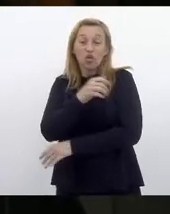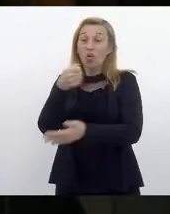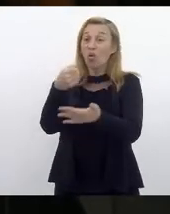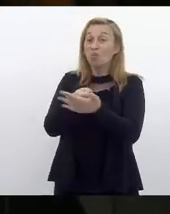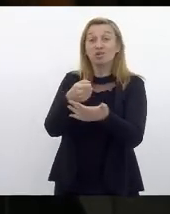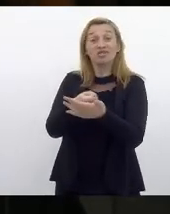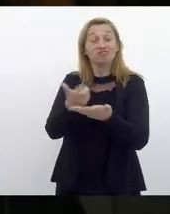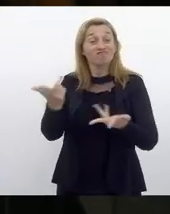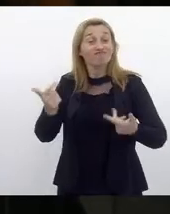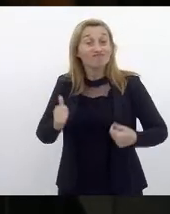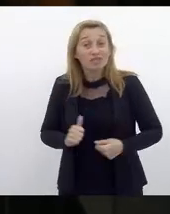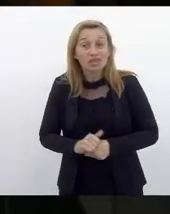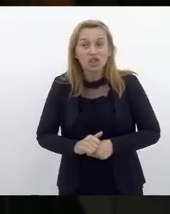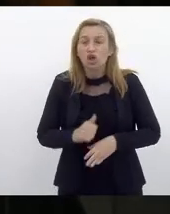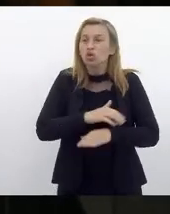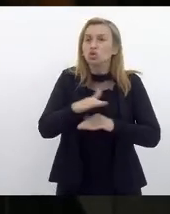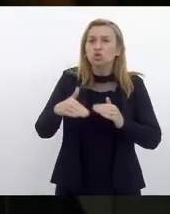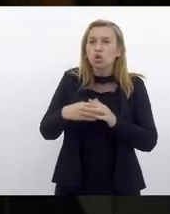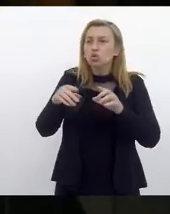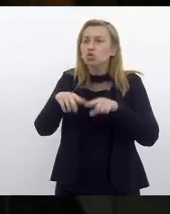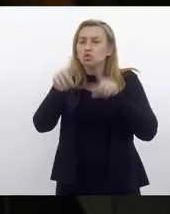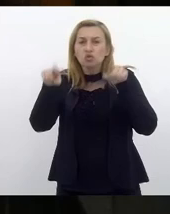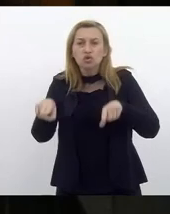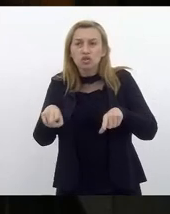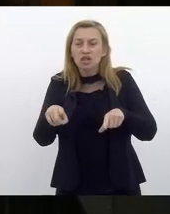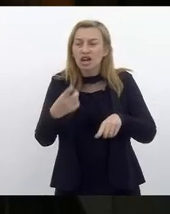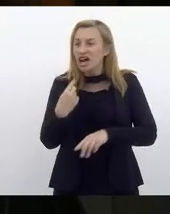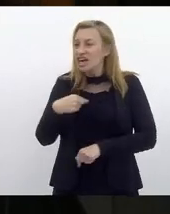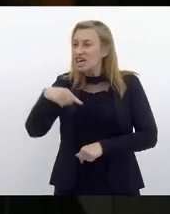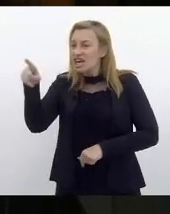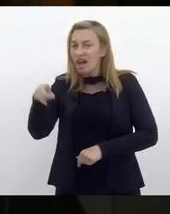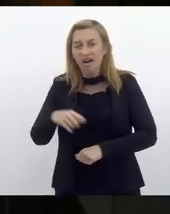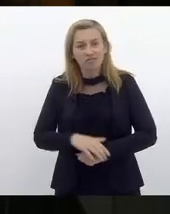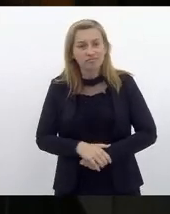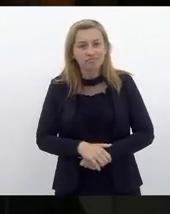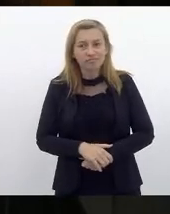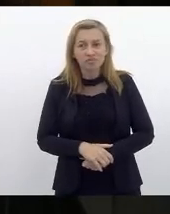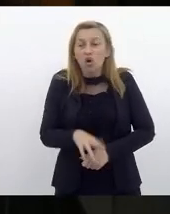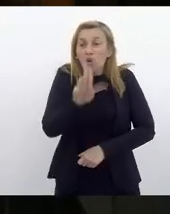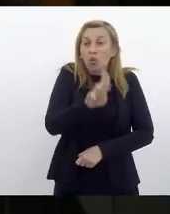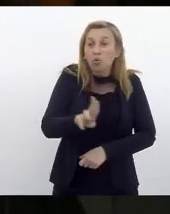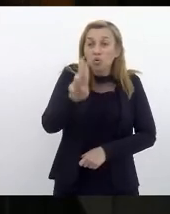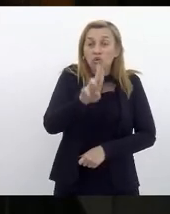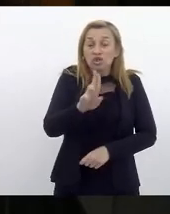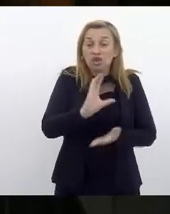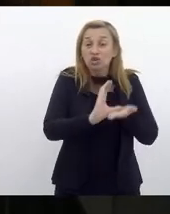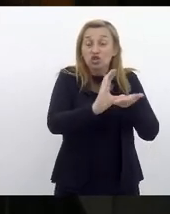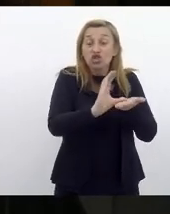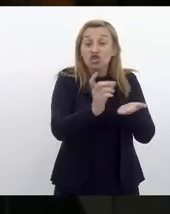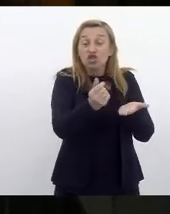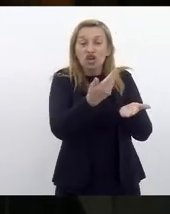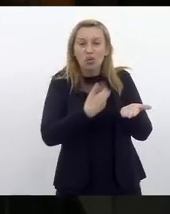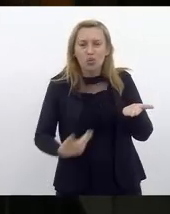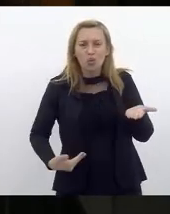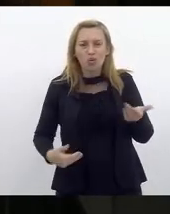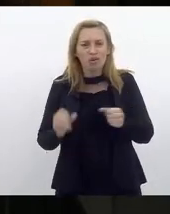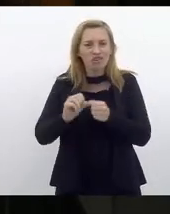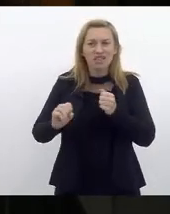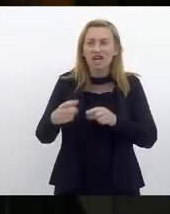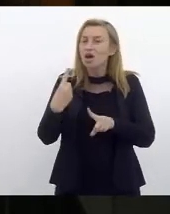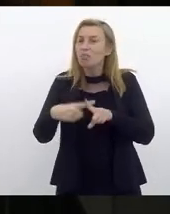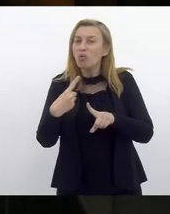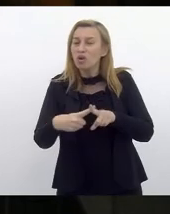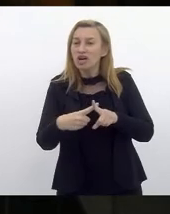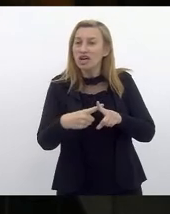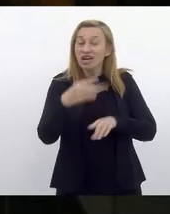obrigando todos os funcionários a estarem lá, usando recurso público para fazer aquilo, porque na